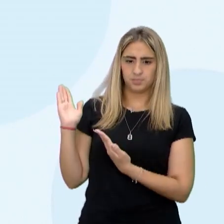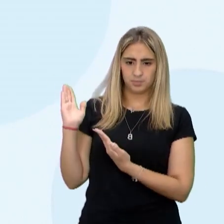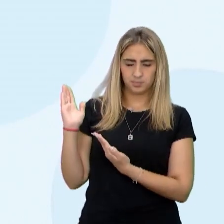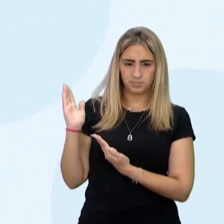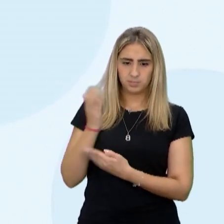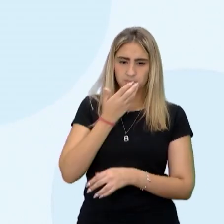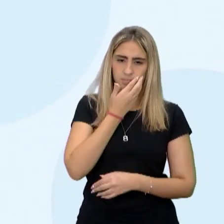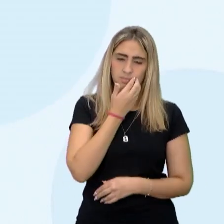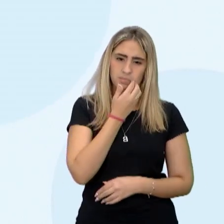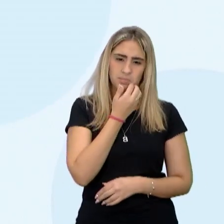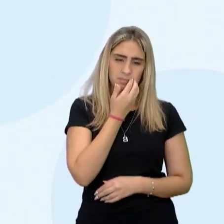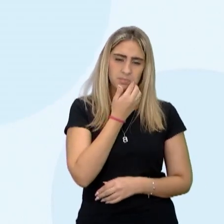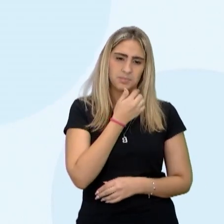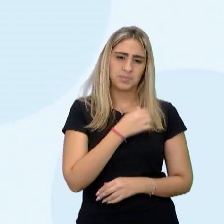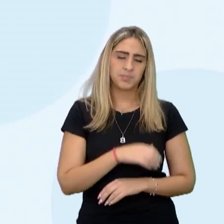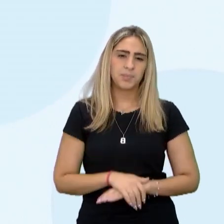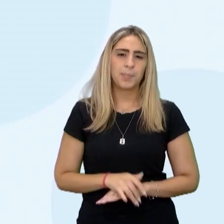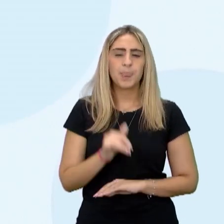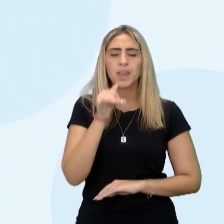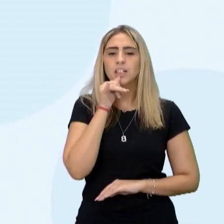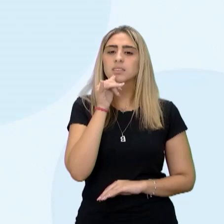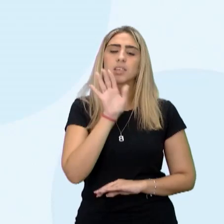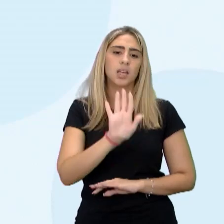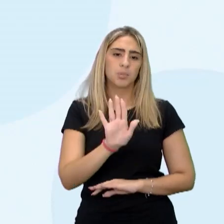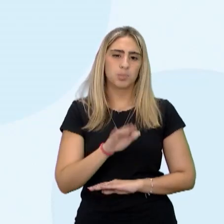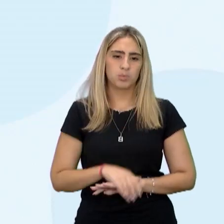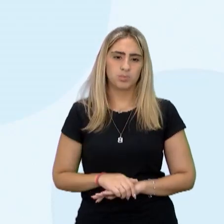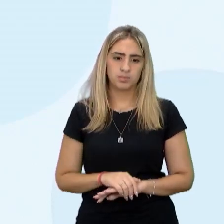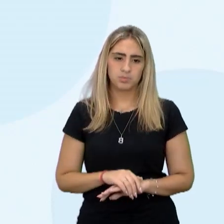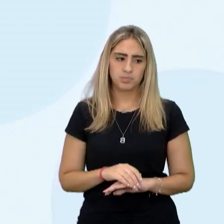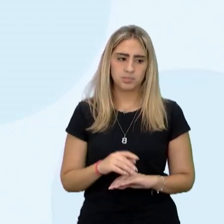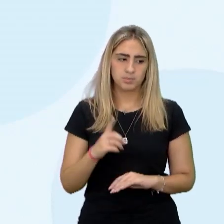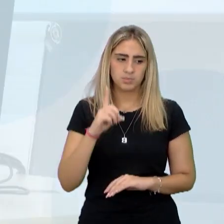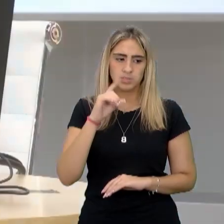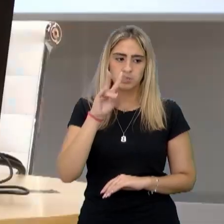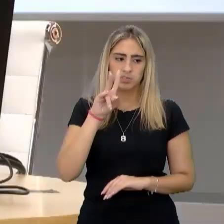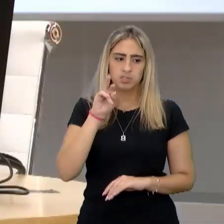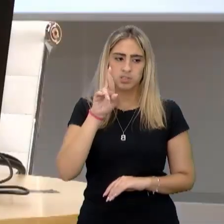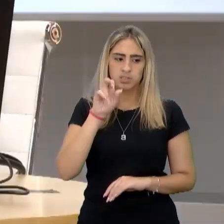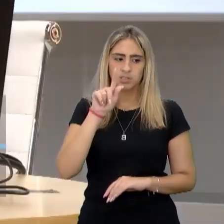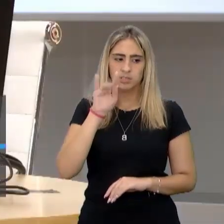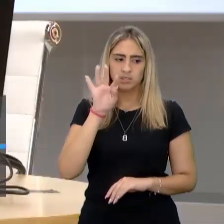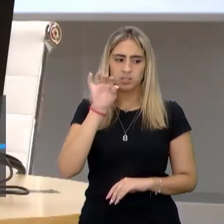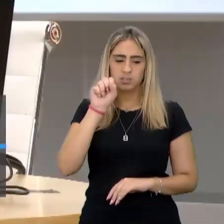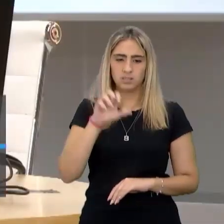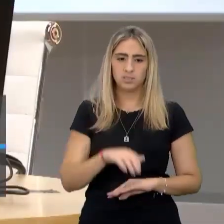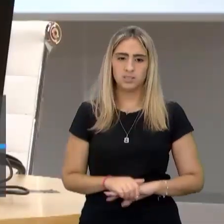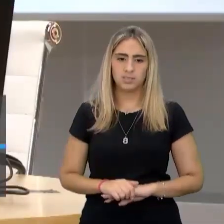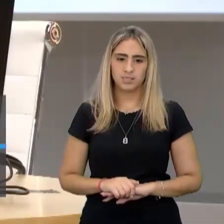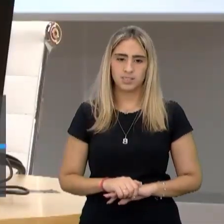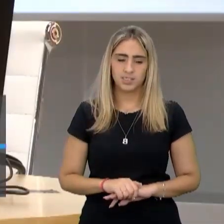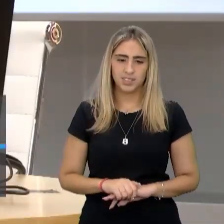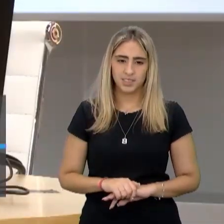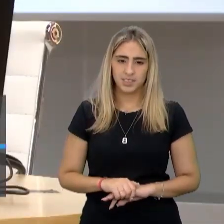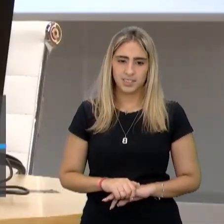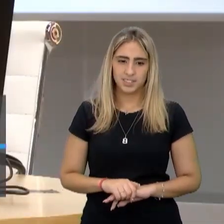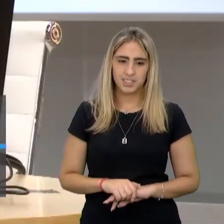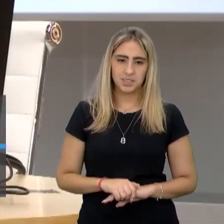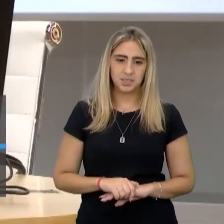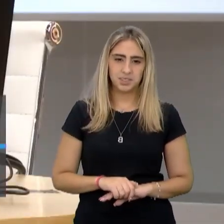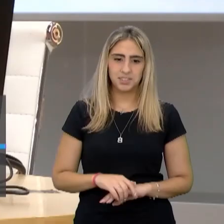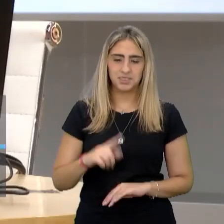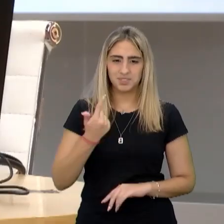gente vai trabalhar. E aí, um exemplo, por exemplo, o dirigente regional de ensino, no slide